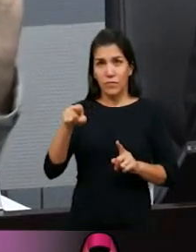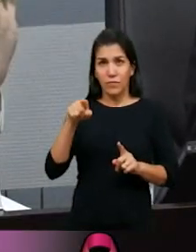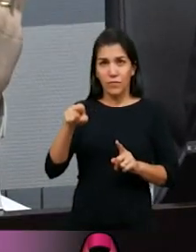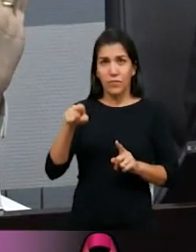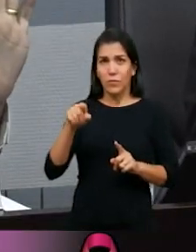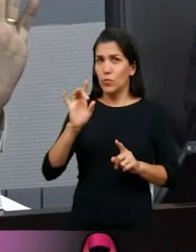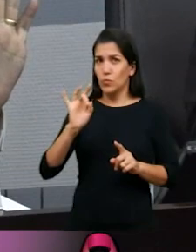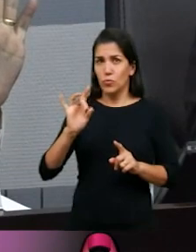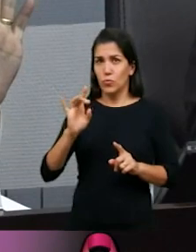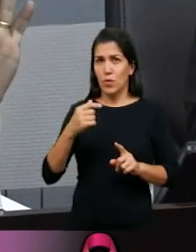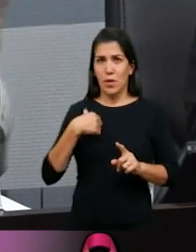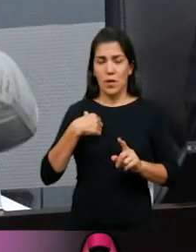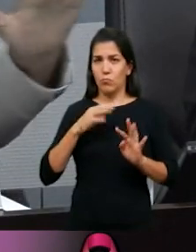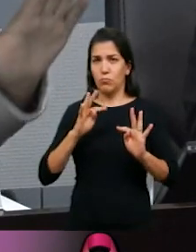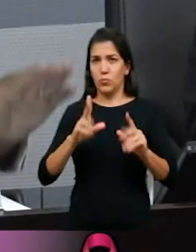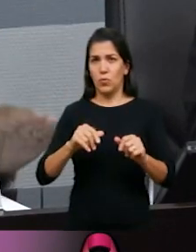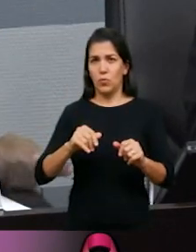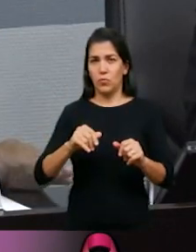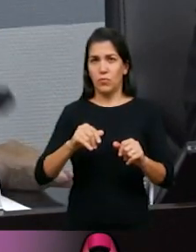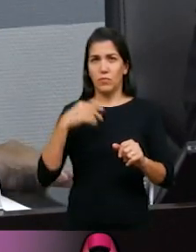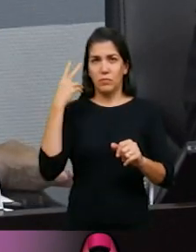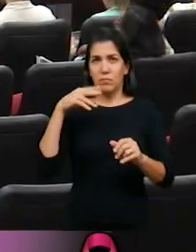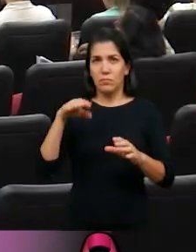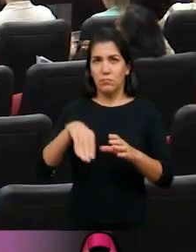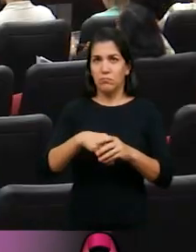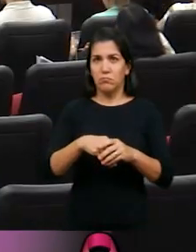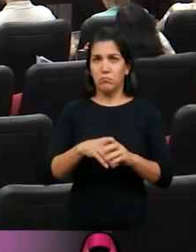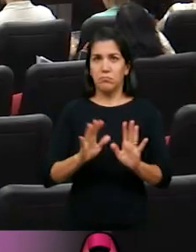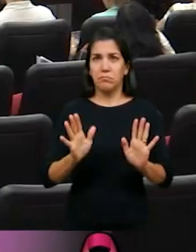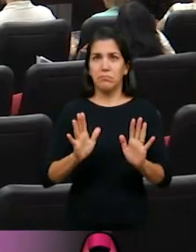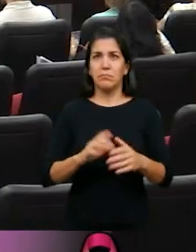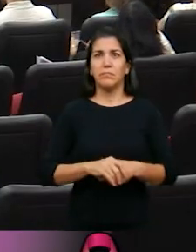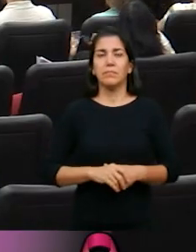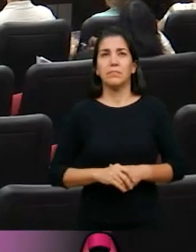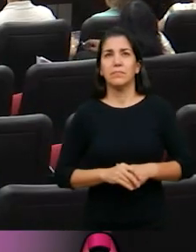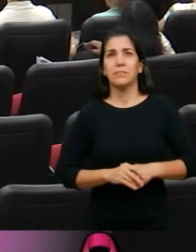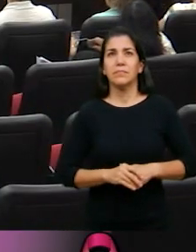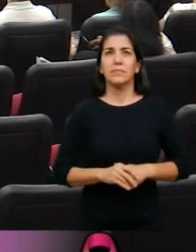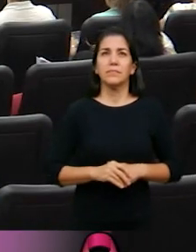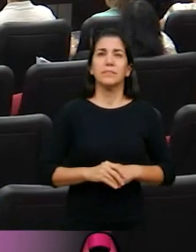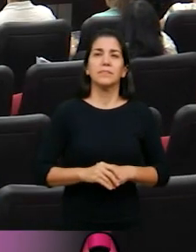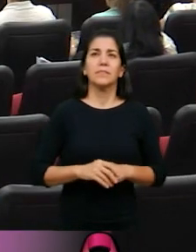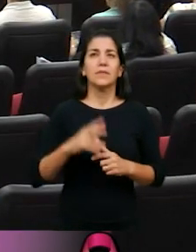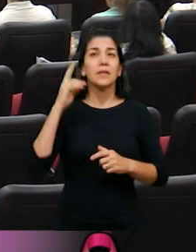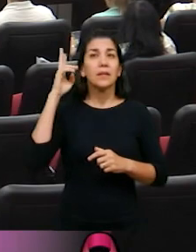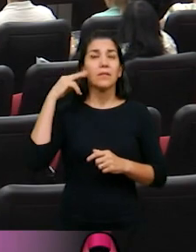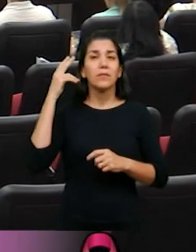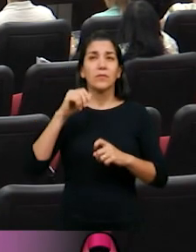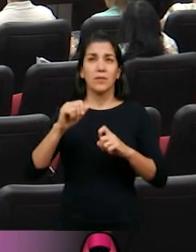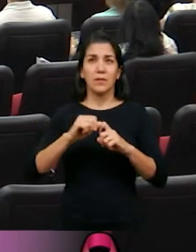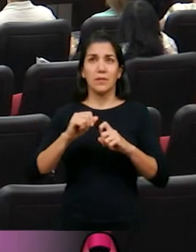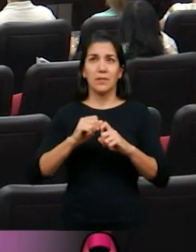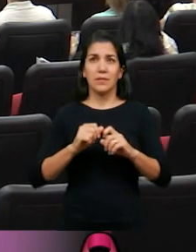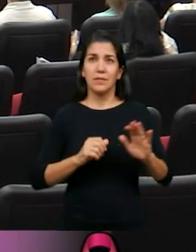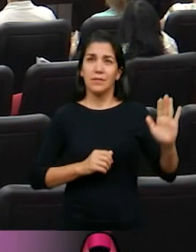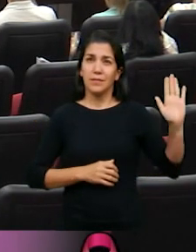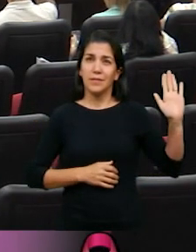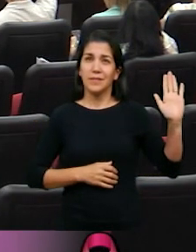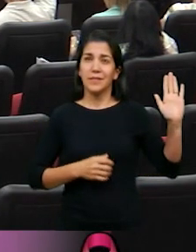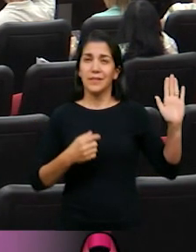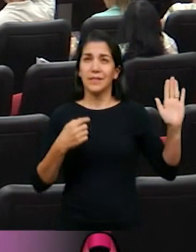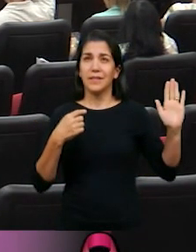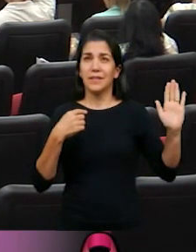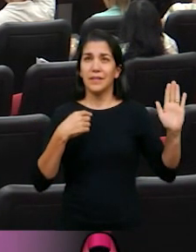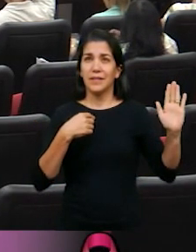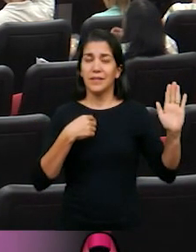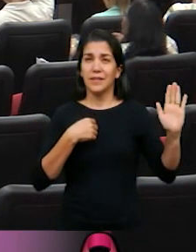como todos os vereadores, não. Só isso. Tá. Então, agora eu solicito aos senhores vereadores... Senhora presidente, eu fui citado nominalmente e foi